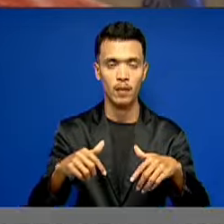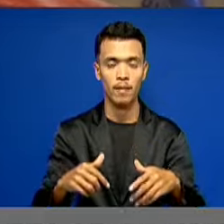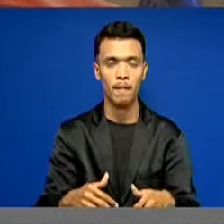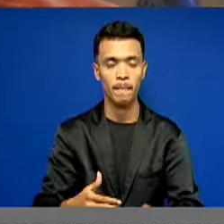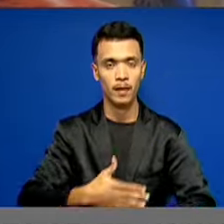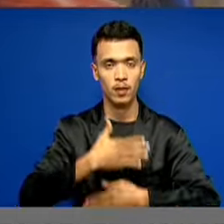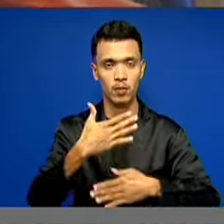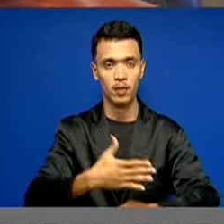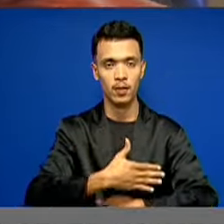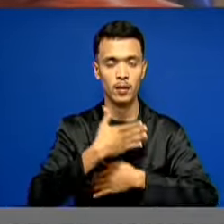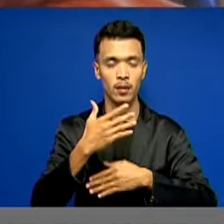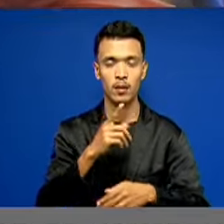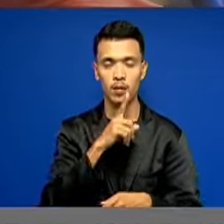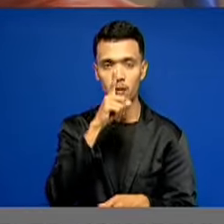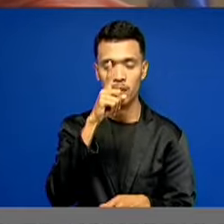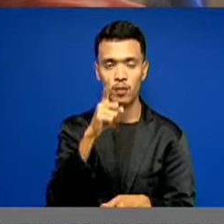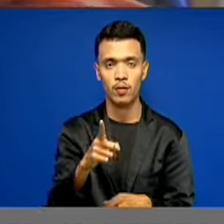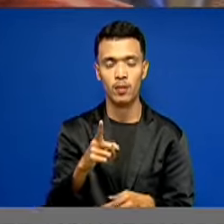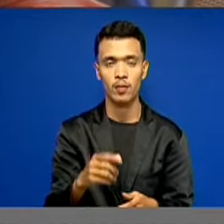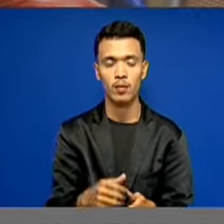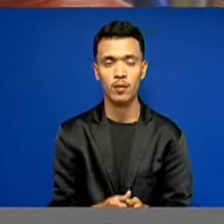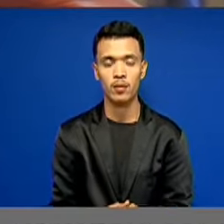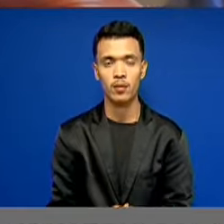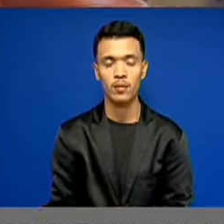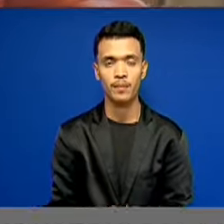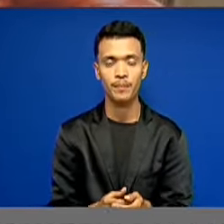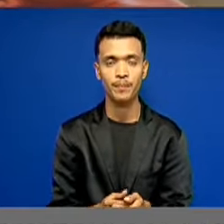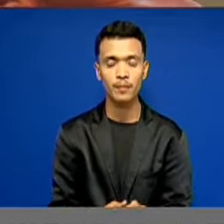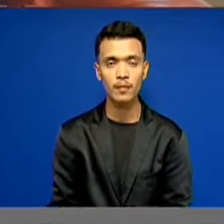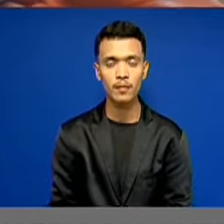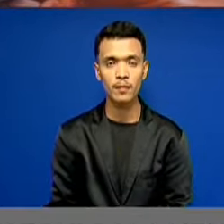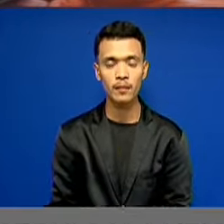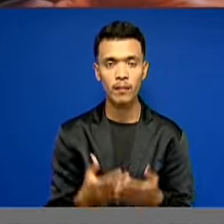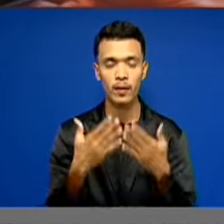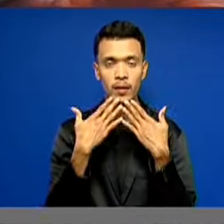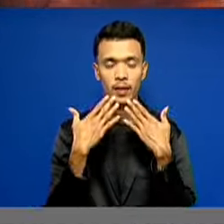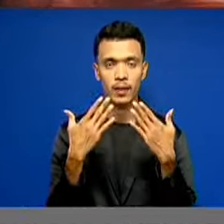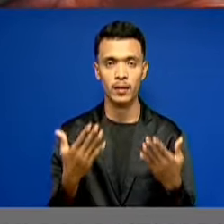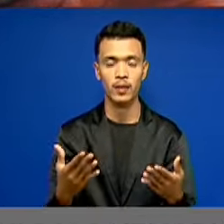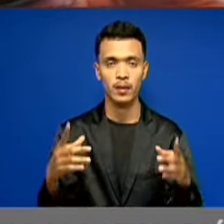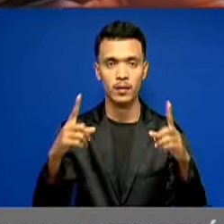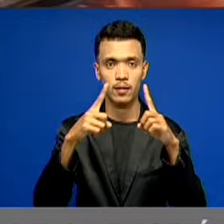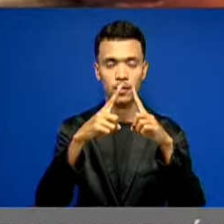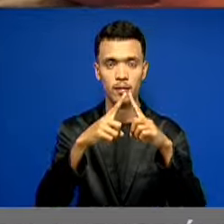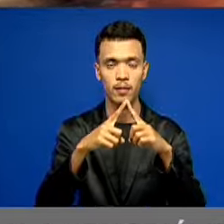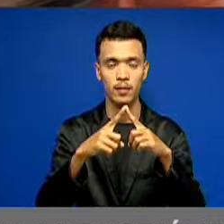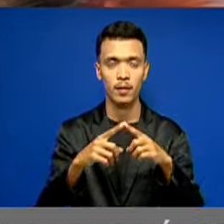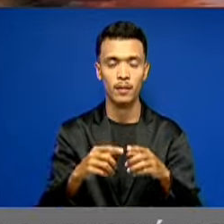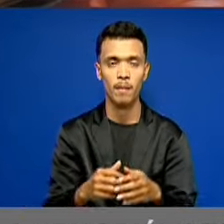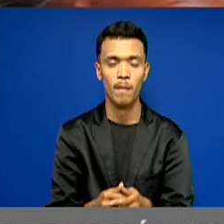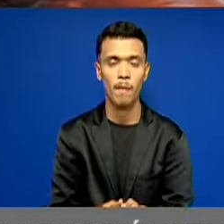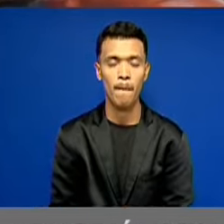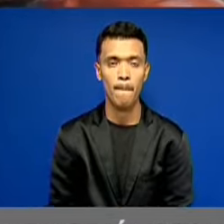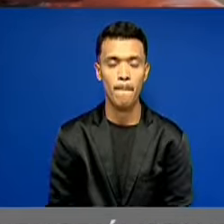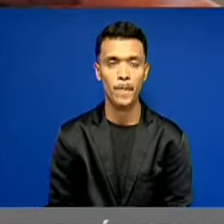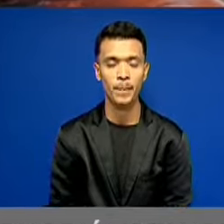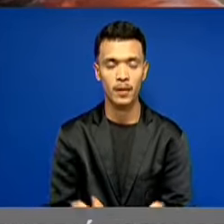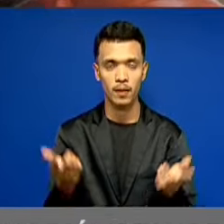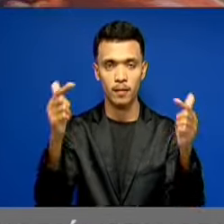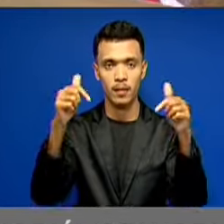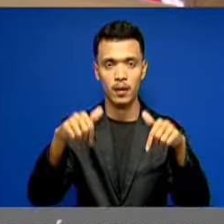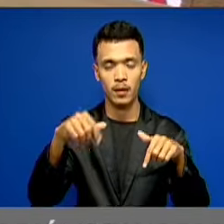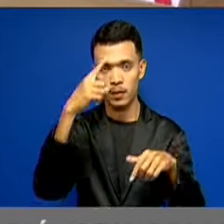te bebes, agradeço te bebes, ba. Convido o magnífico reitor a tomar